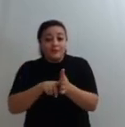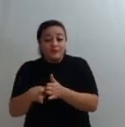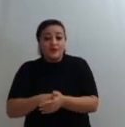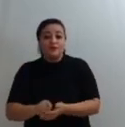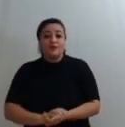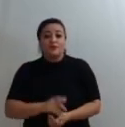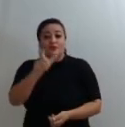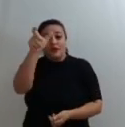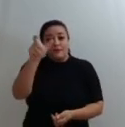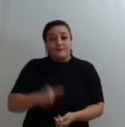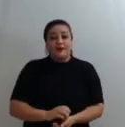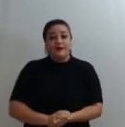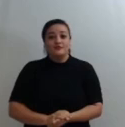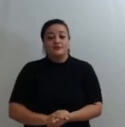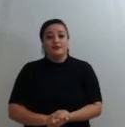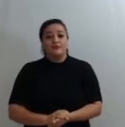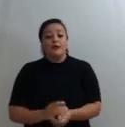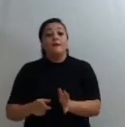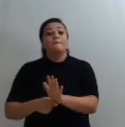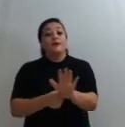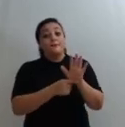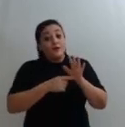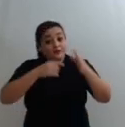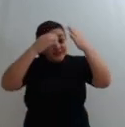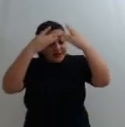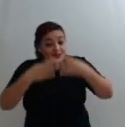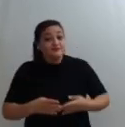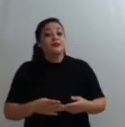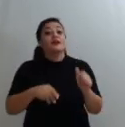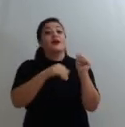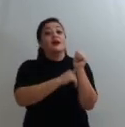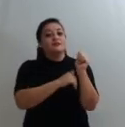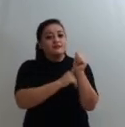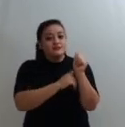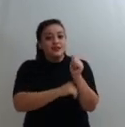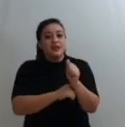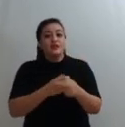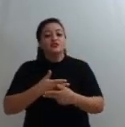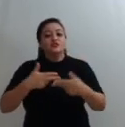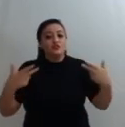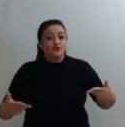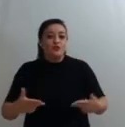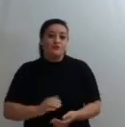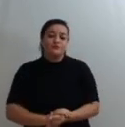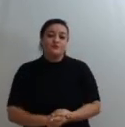de seus dispositivos móveis. E aqui eu faço a transcrição.